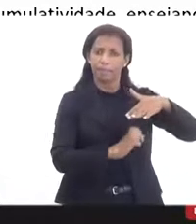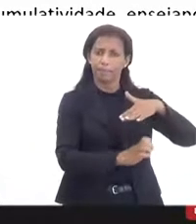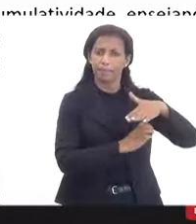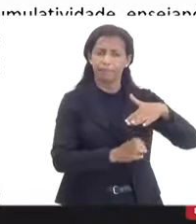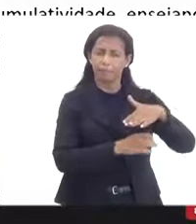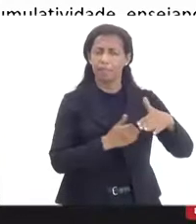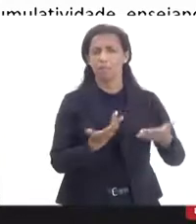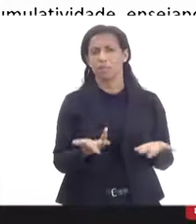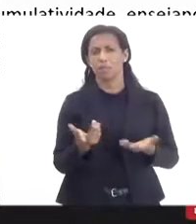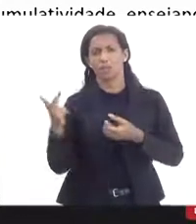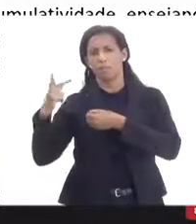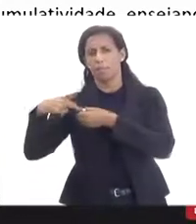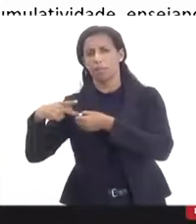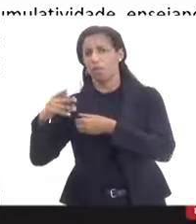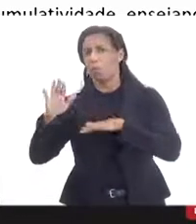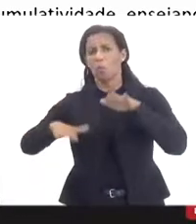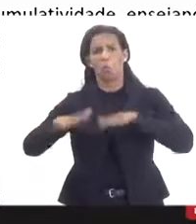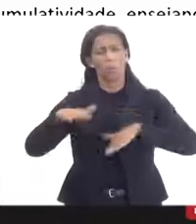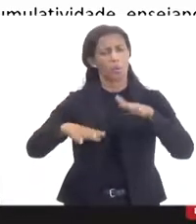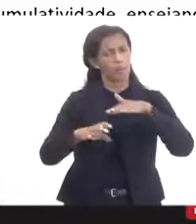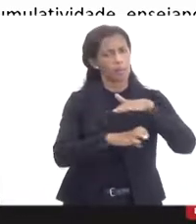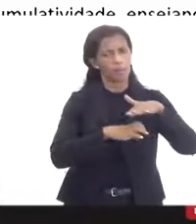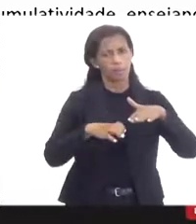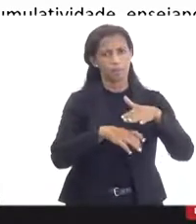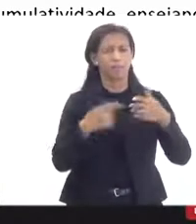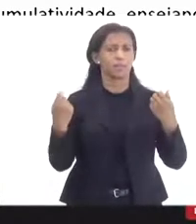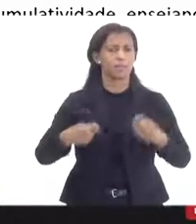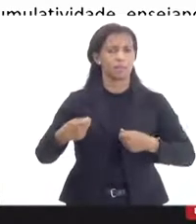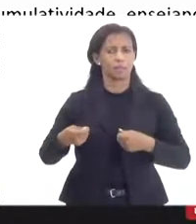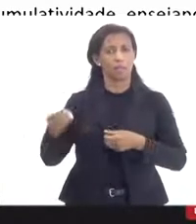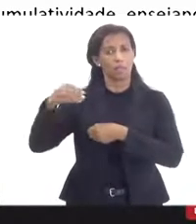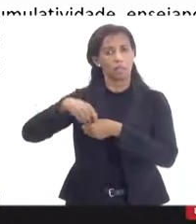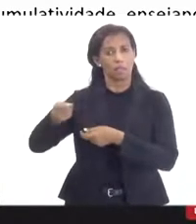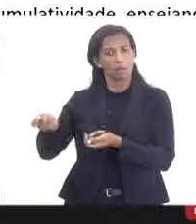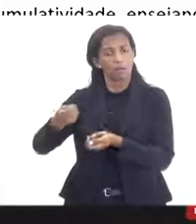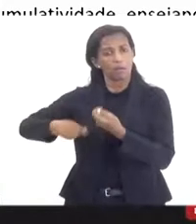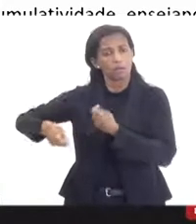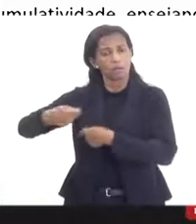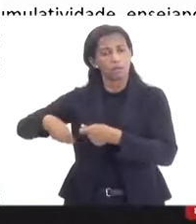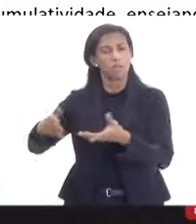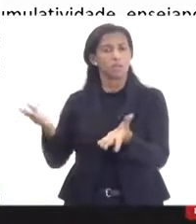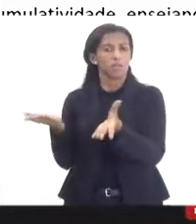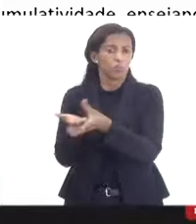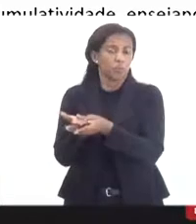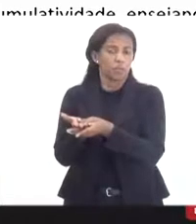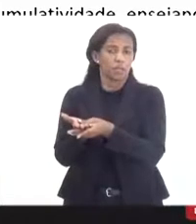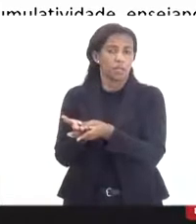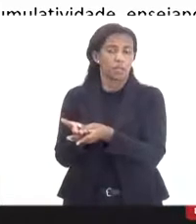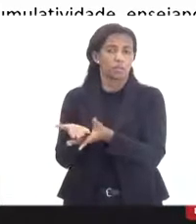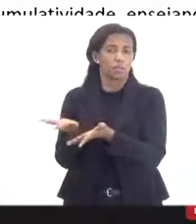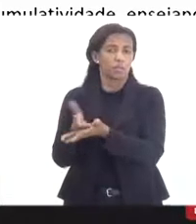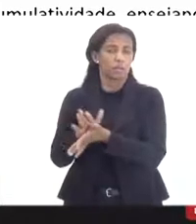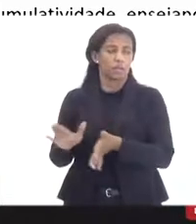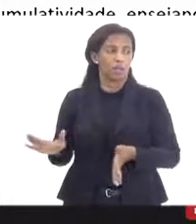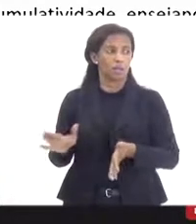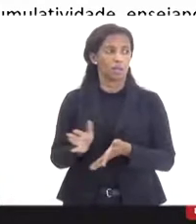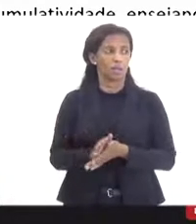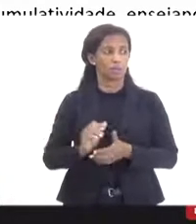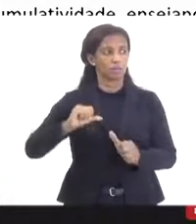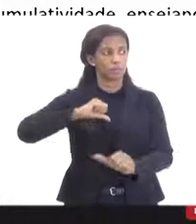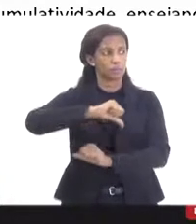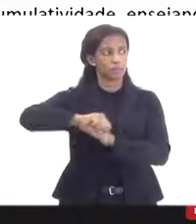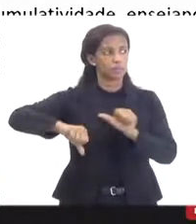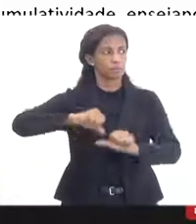vai esteja defendendo seus interesses no âmbito administrativo, e esses processos acabam virando aí